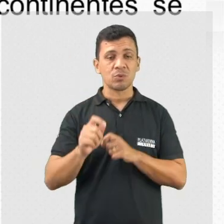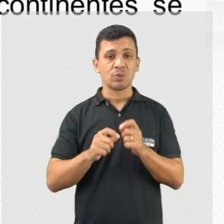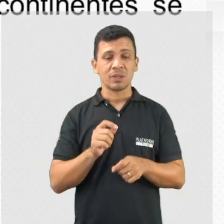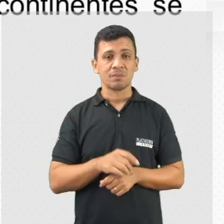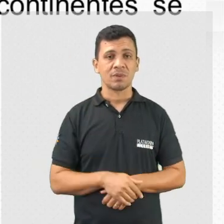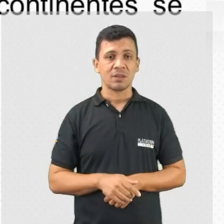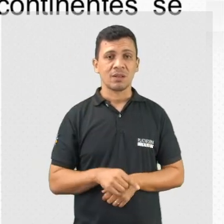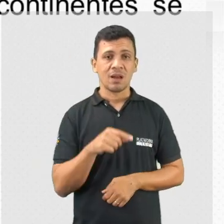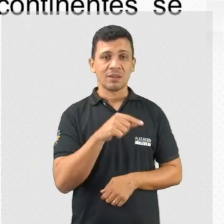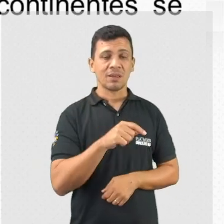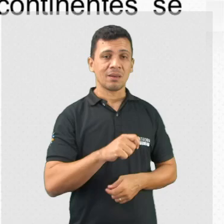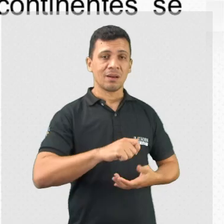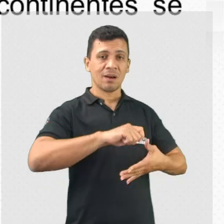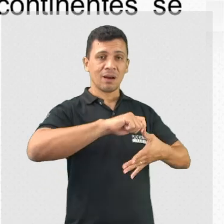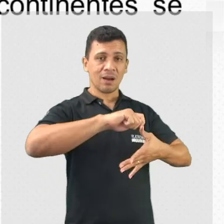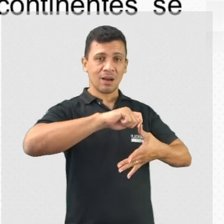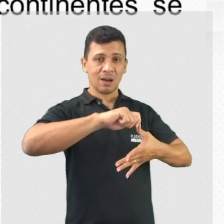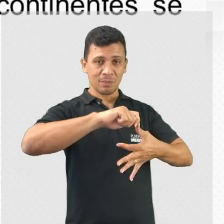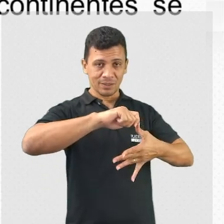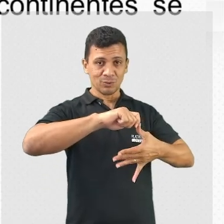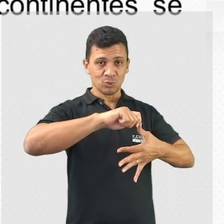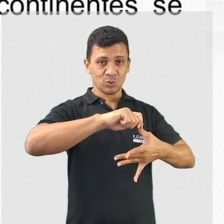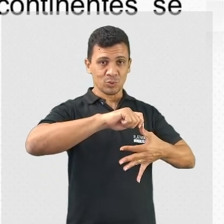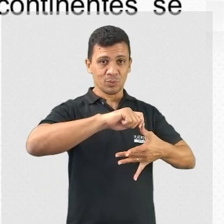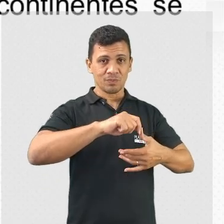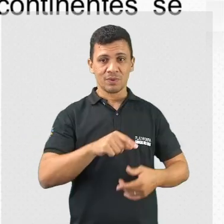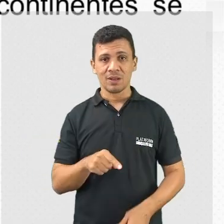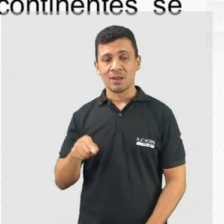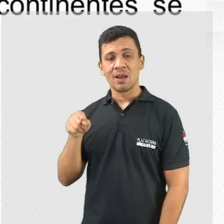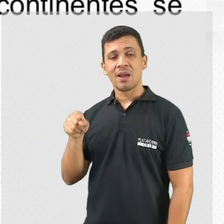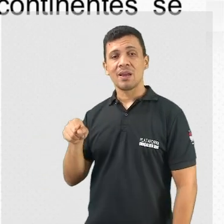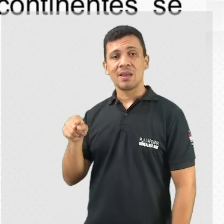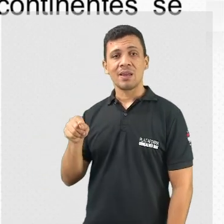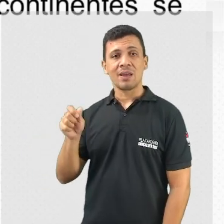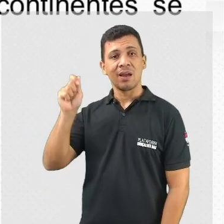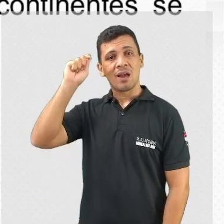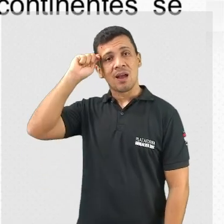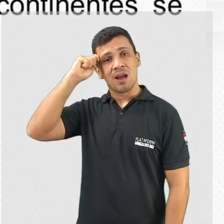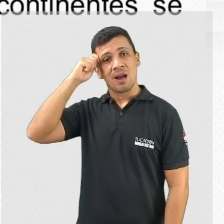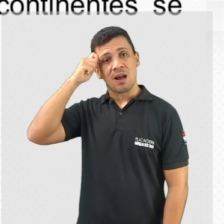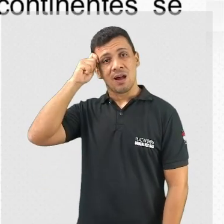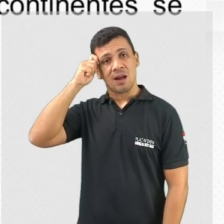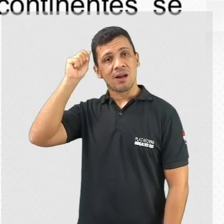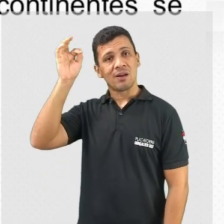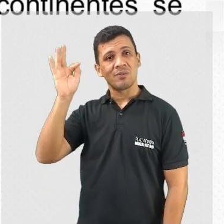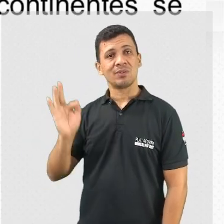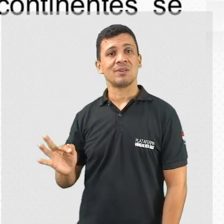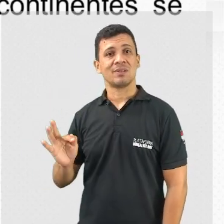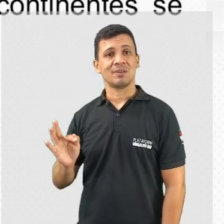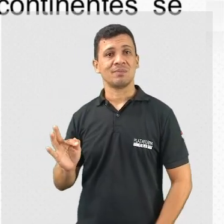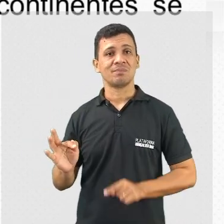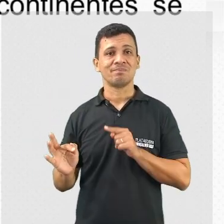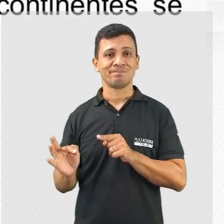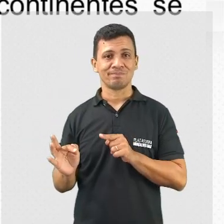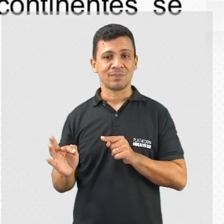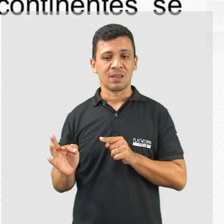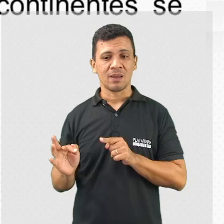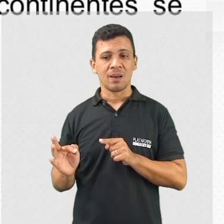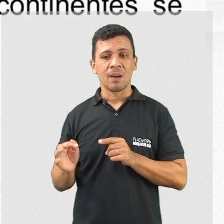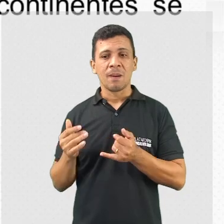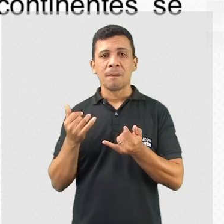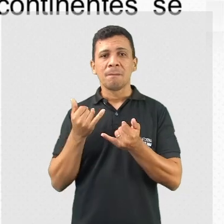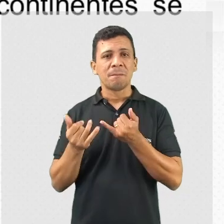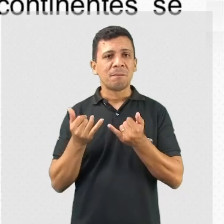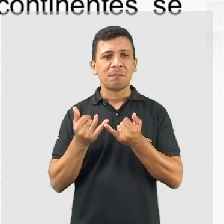da América do Sul e o continente africano. Wegener vai deduzir que essas regiões que parecem